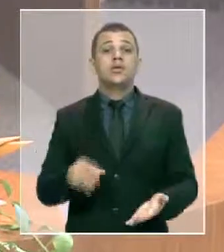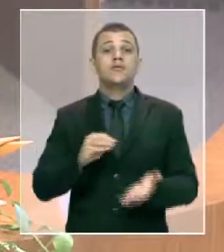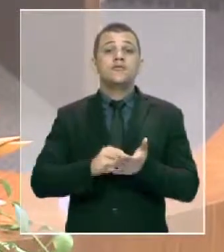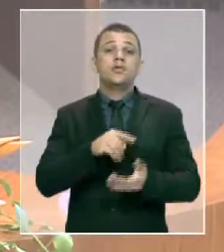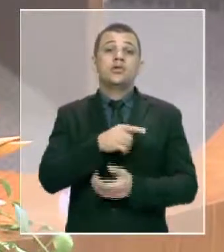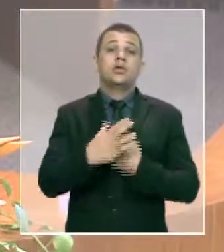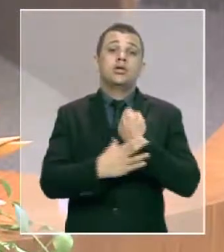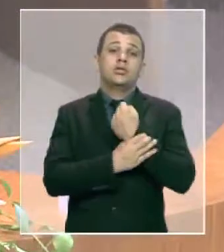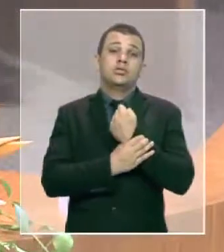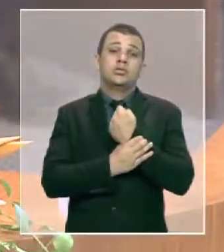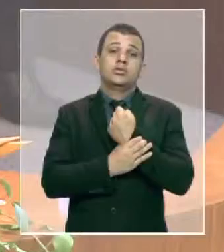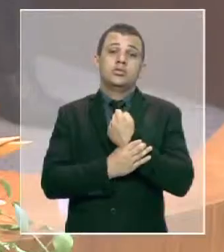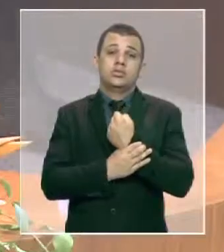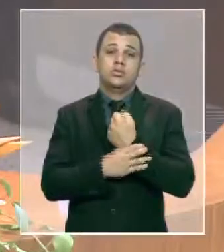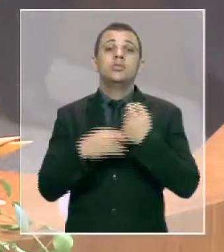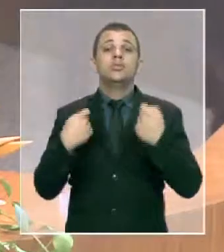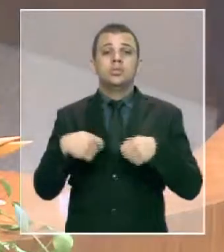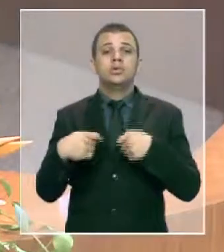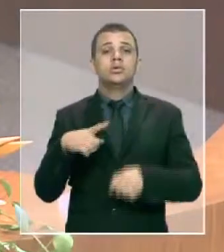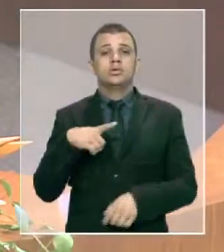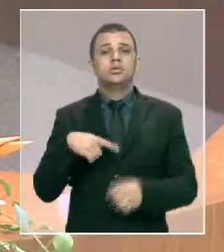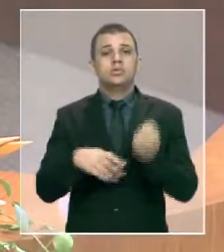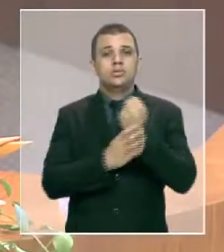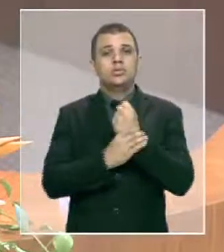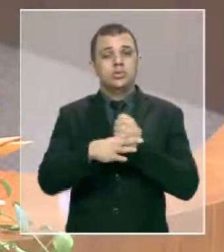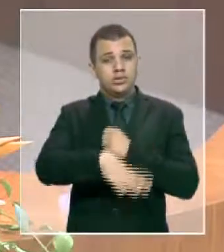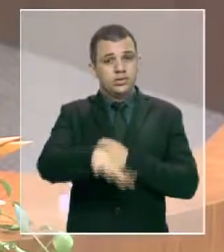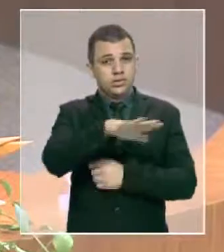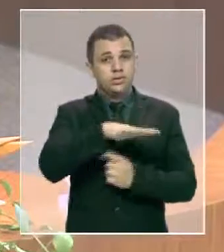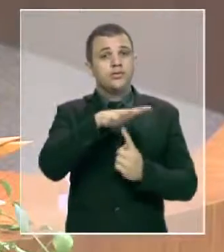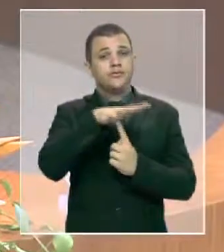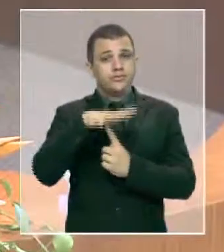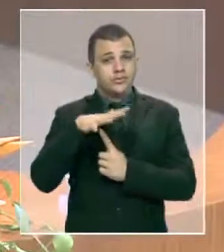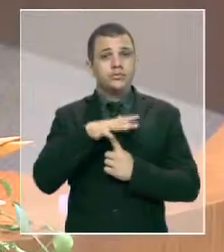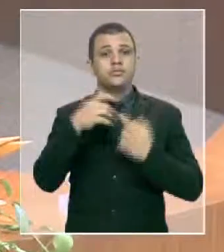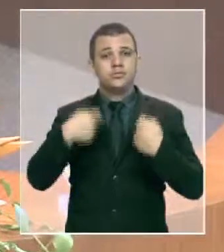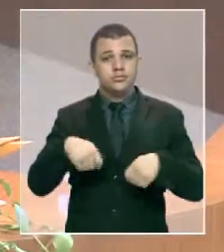A atenção tem que dar segurança na região da feira. Pequenos